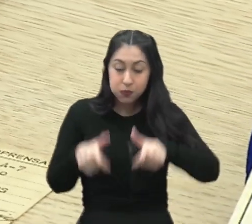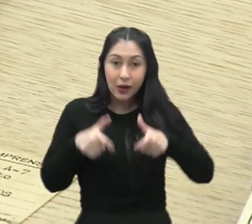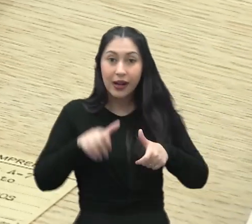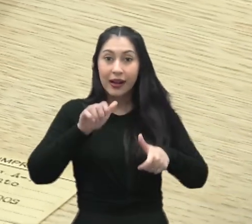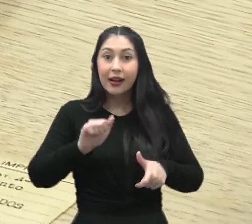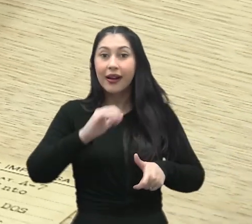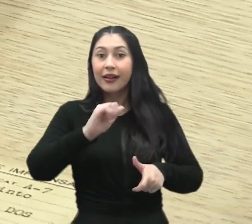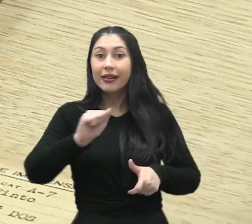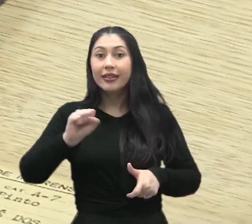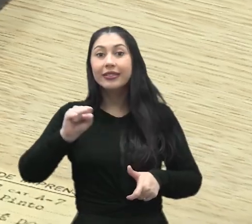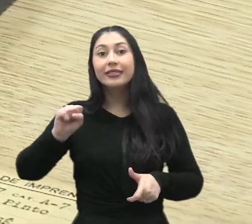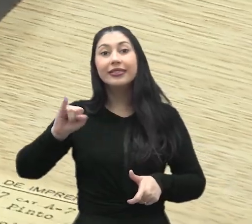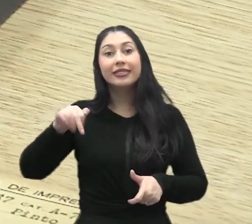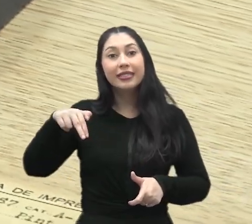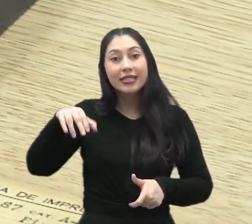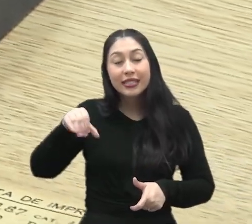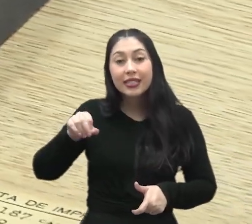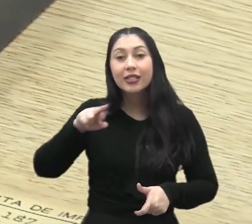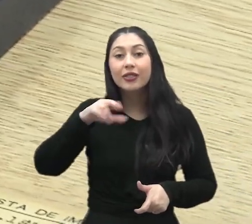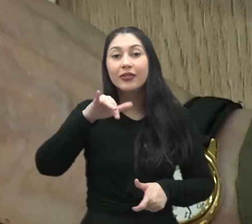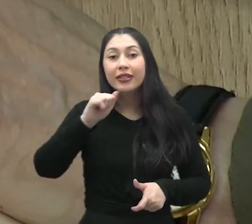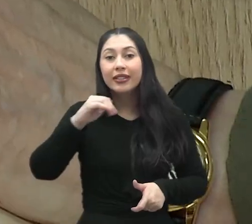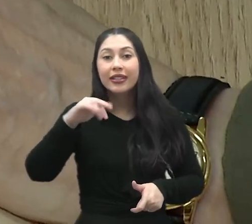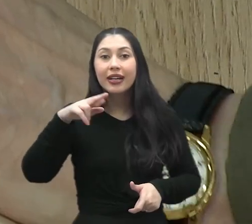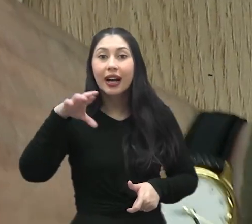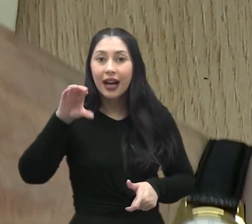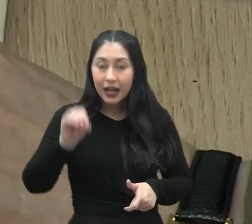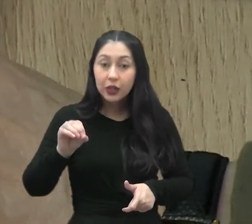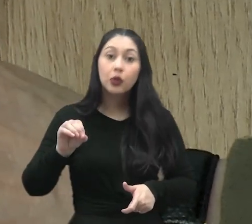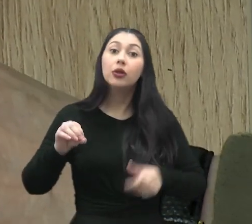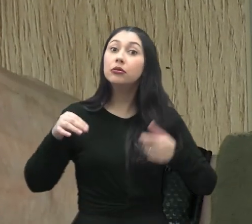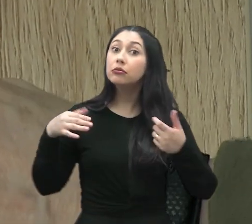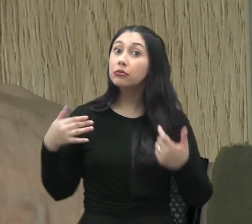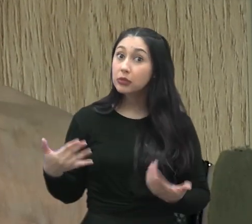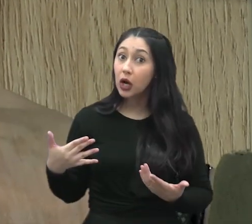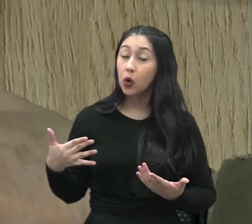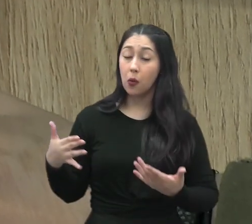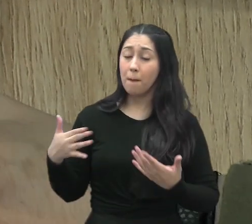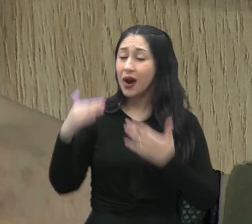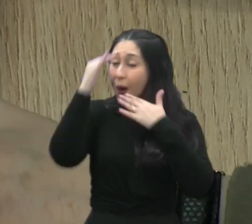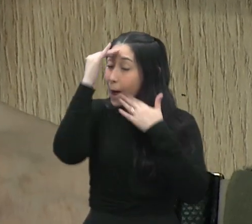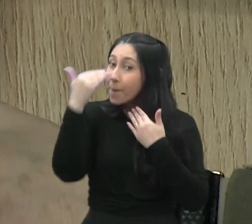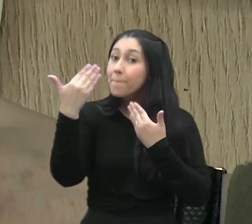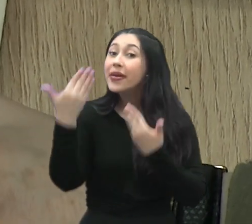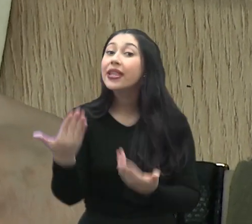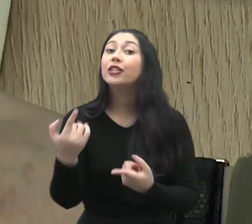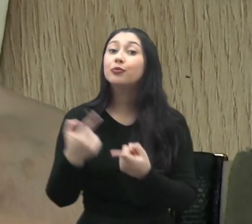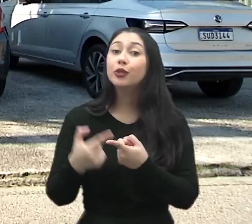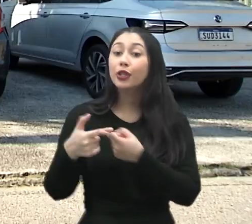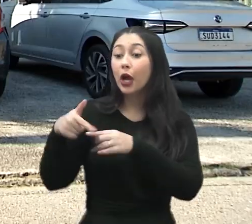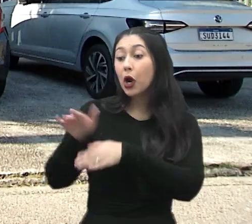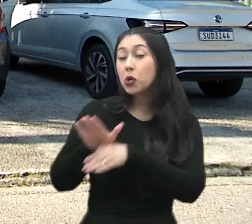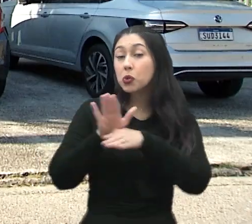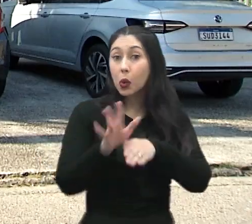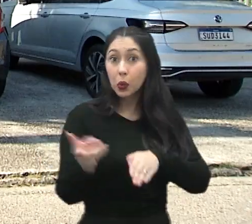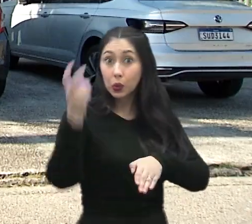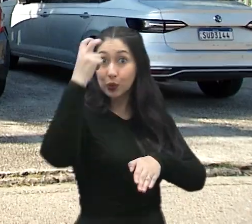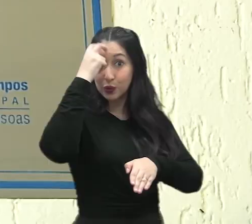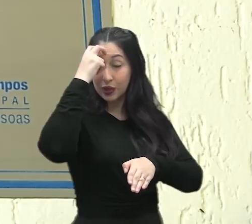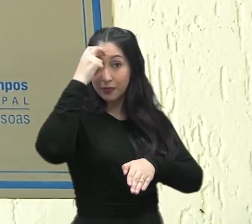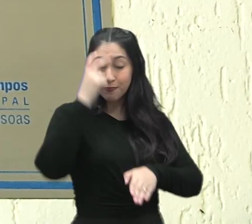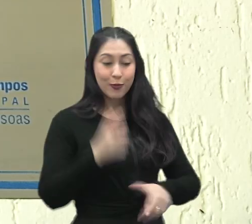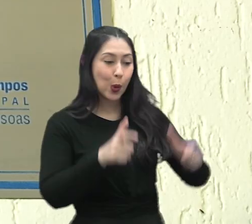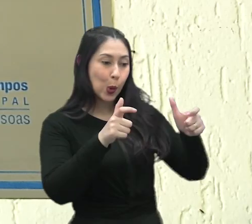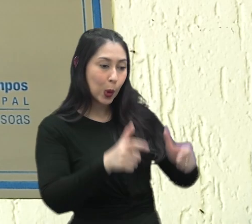Cassiano Ricardo, uma honraria da Câmara Municipal. Já como forma de legado pela contribuição com a cultura de São José, após a sua